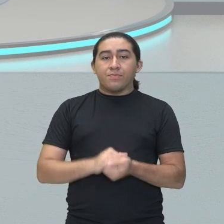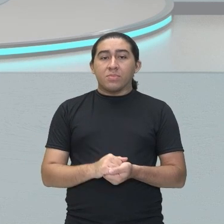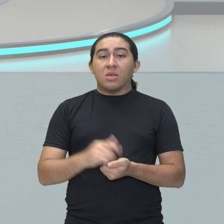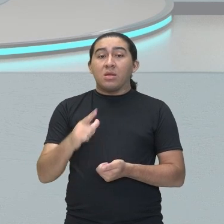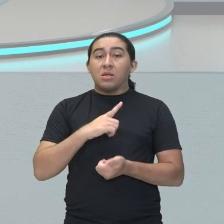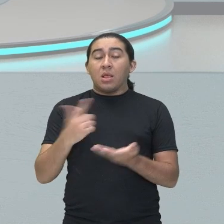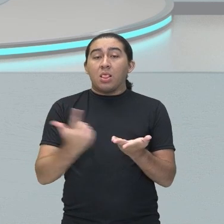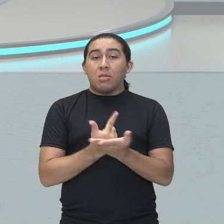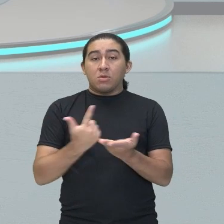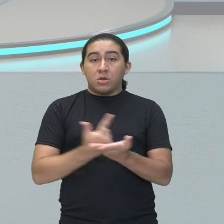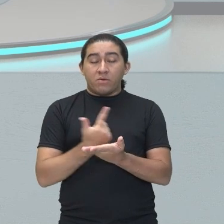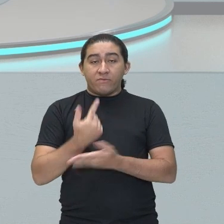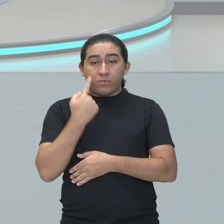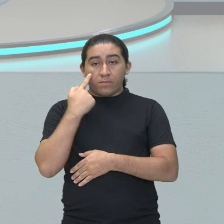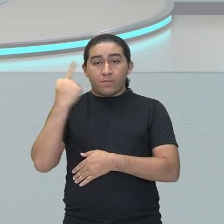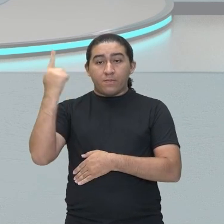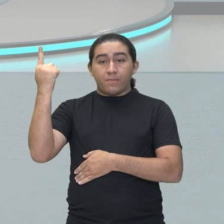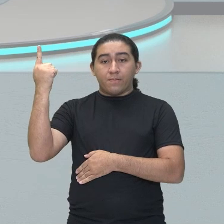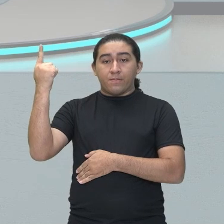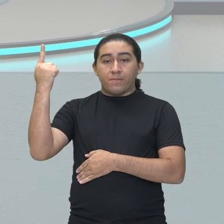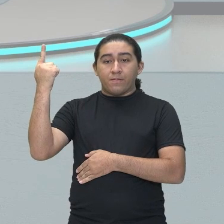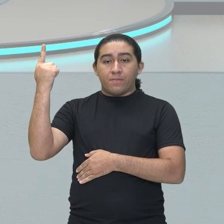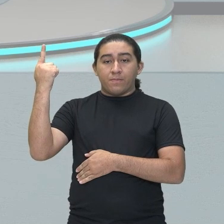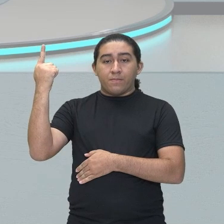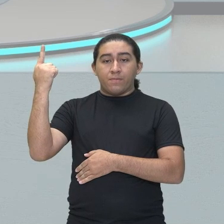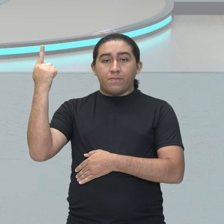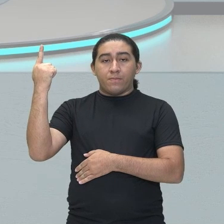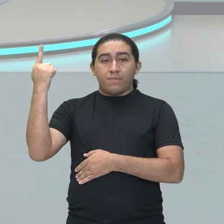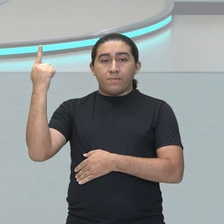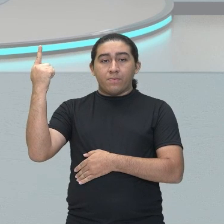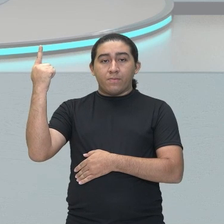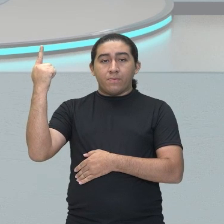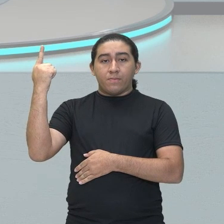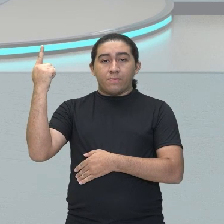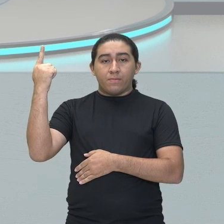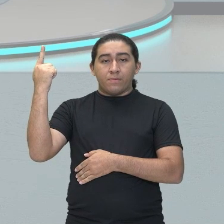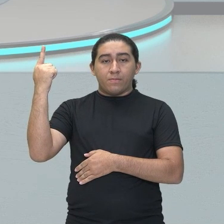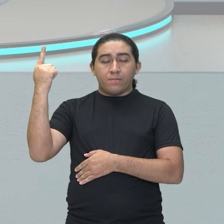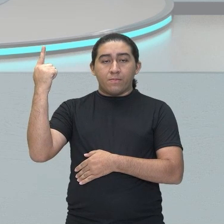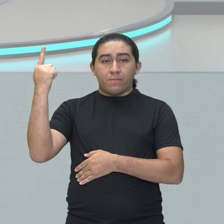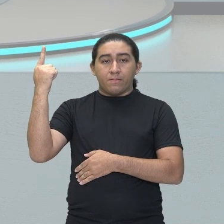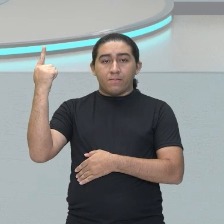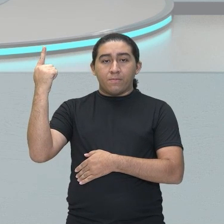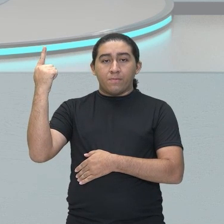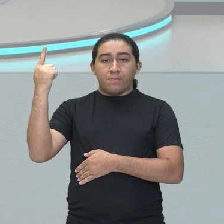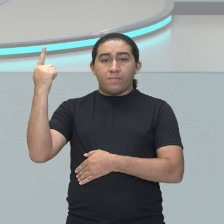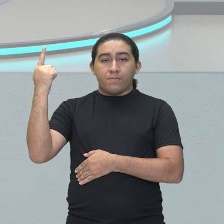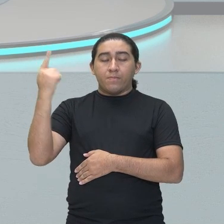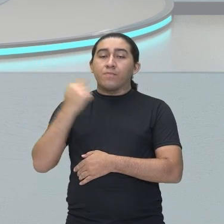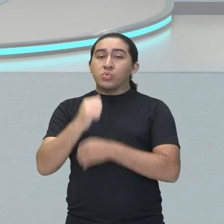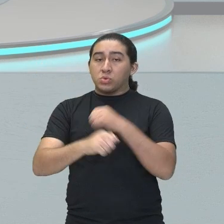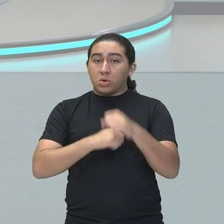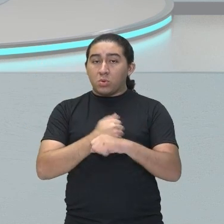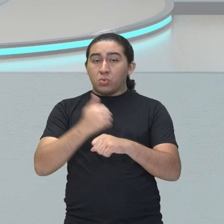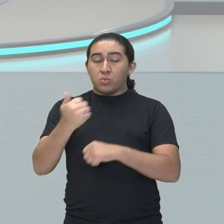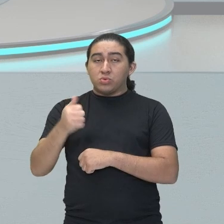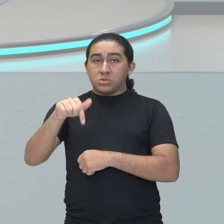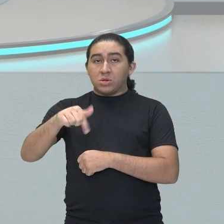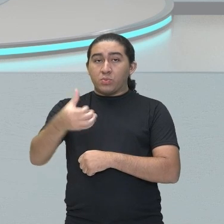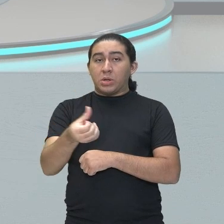Epitalâmio, As Núpcias da Senhora Dona Maria Amália, de